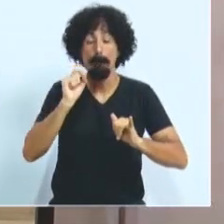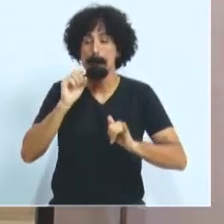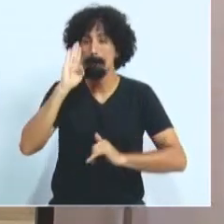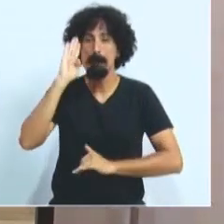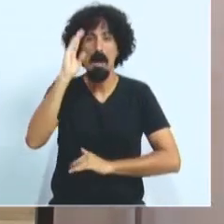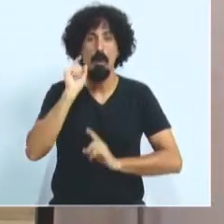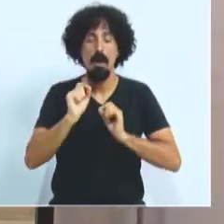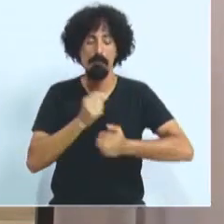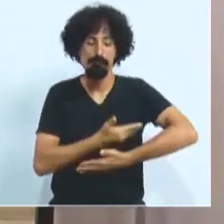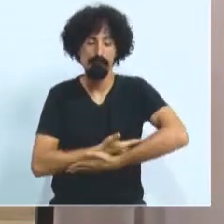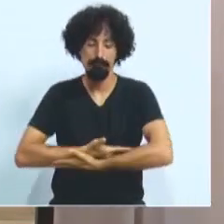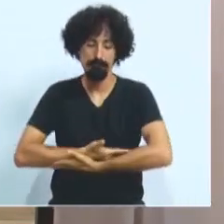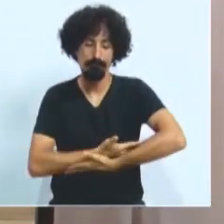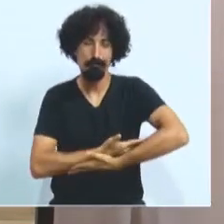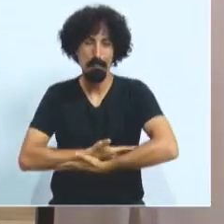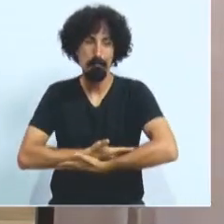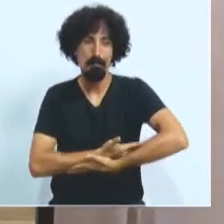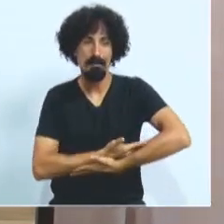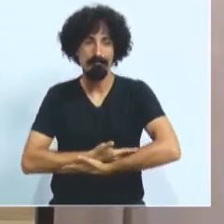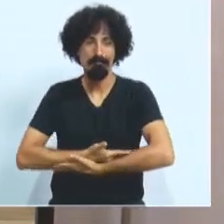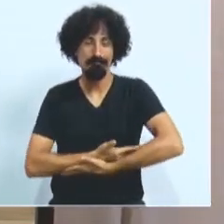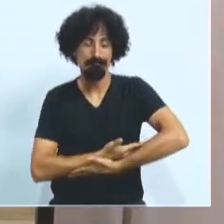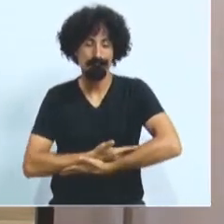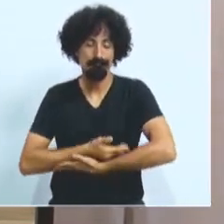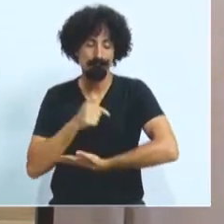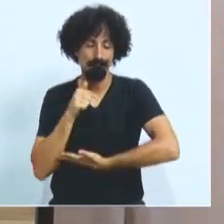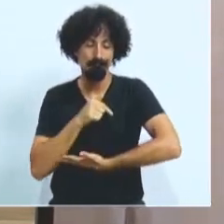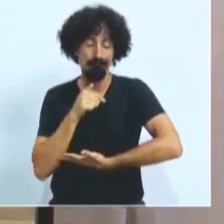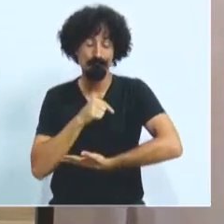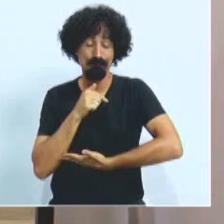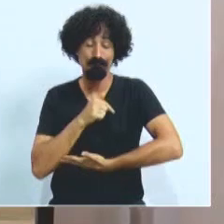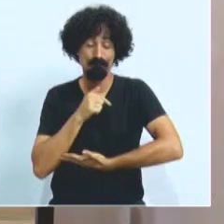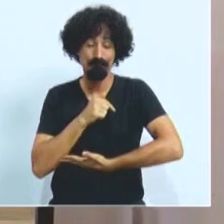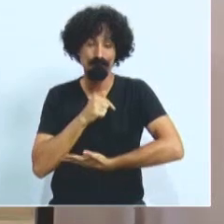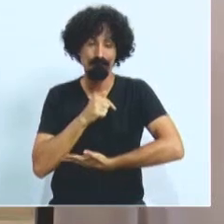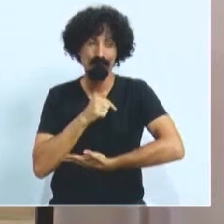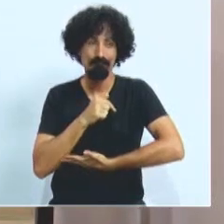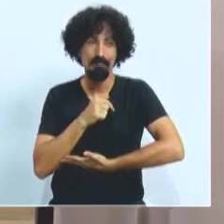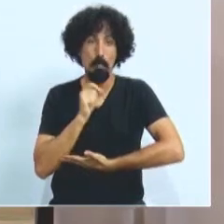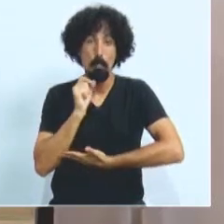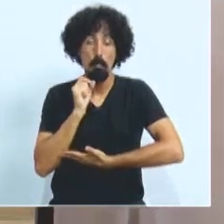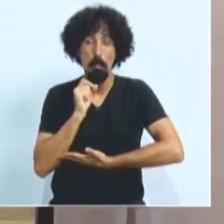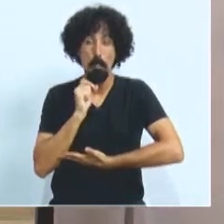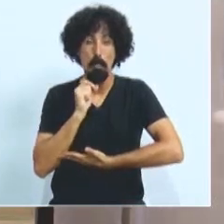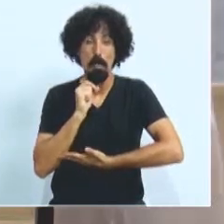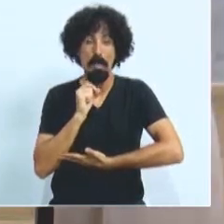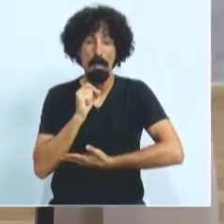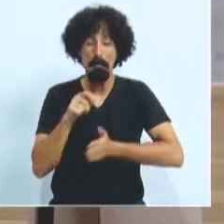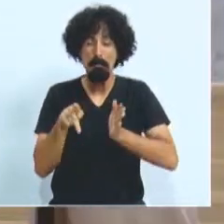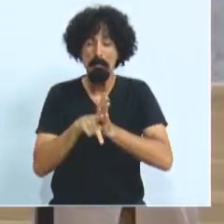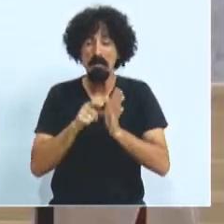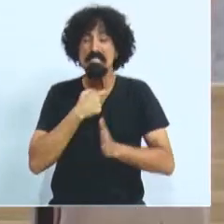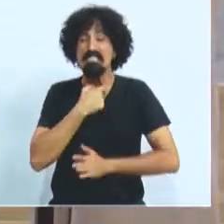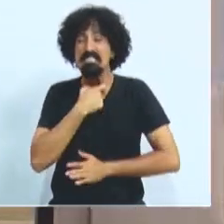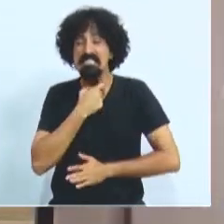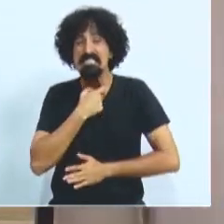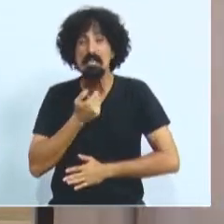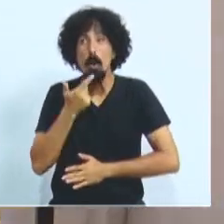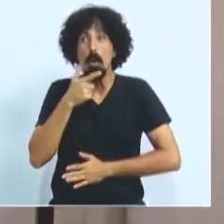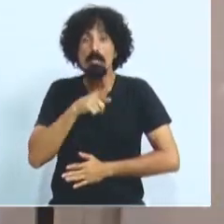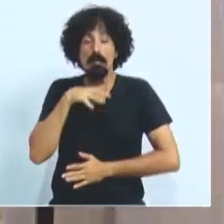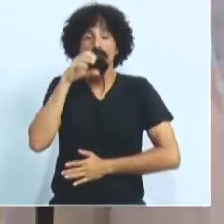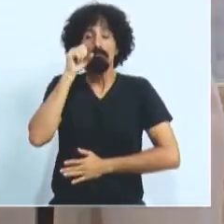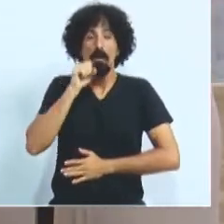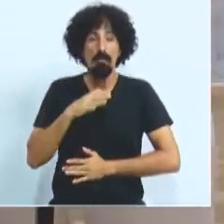essa é a situação, uma das mais comuns que nós já registramos, o resgate, ele é bebês engasgados. Acontece com frequência e